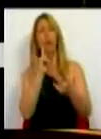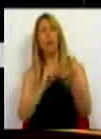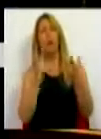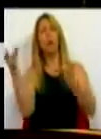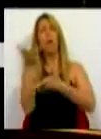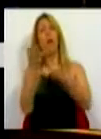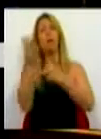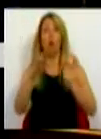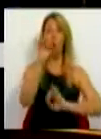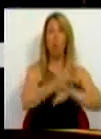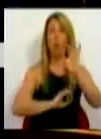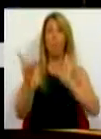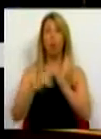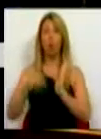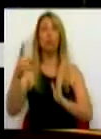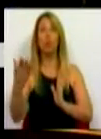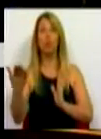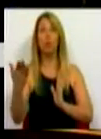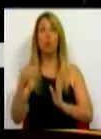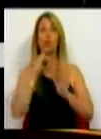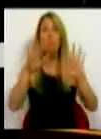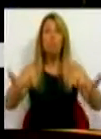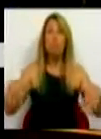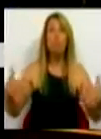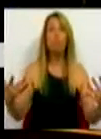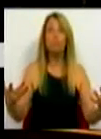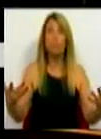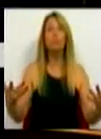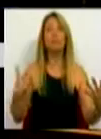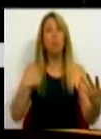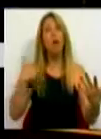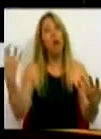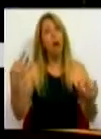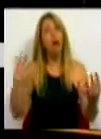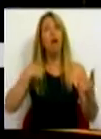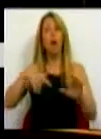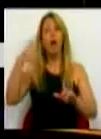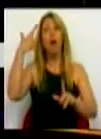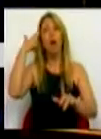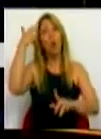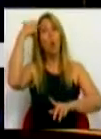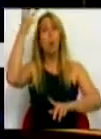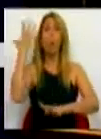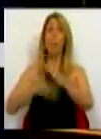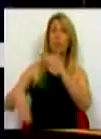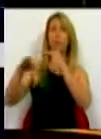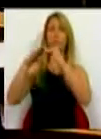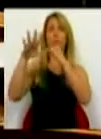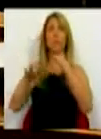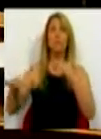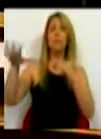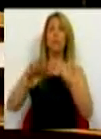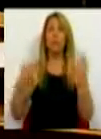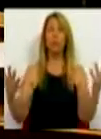Unidos, que é uma leitura à altura das circunstâncias. Talvez estejamos a fazer um